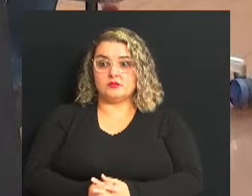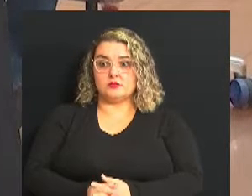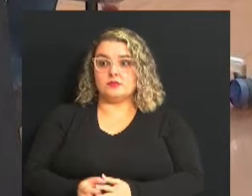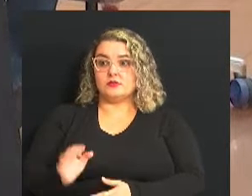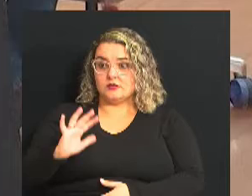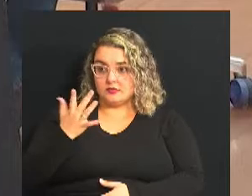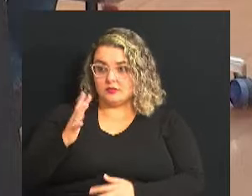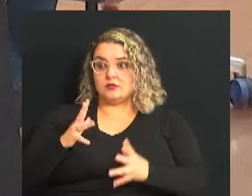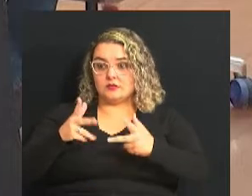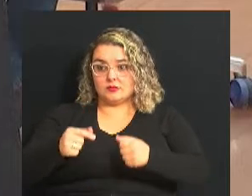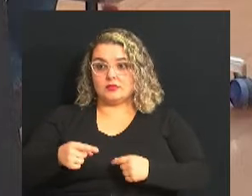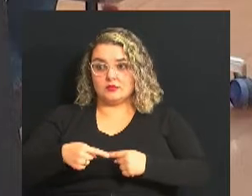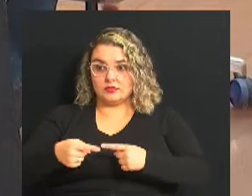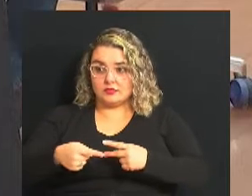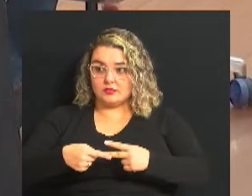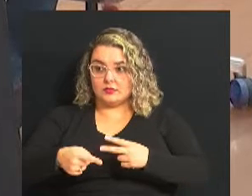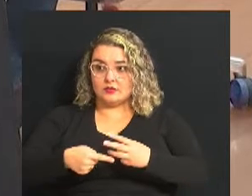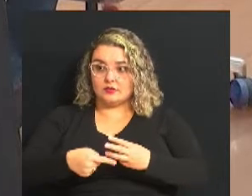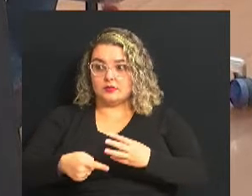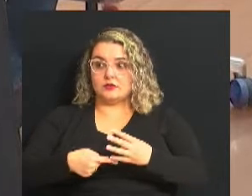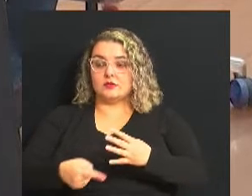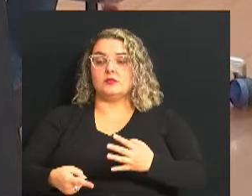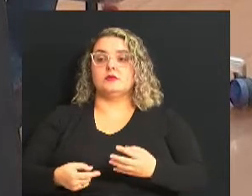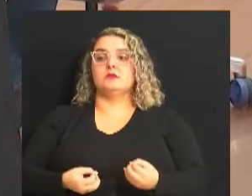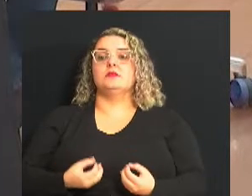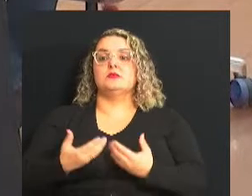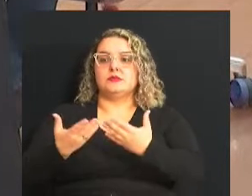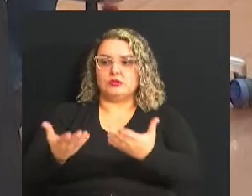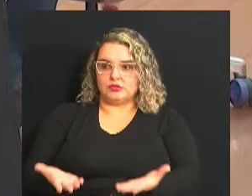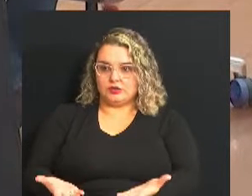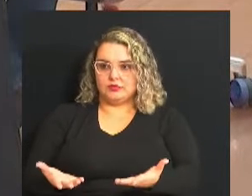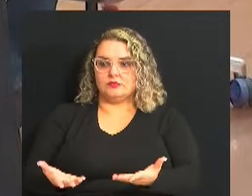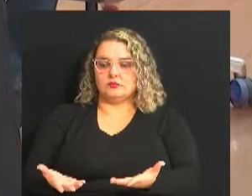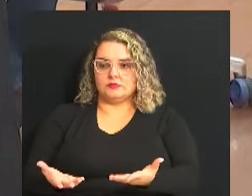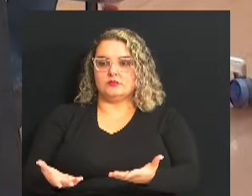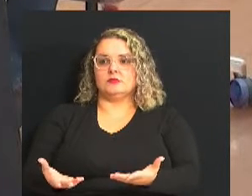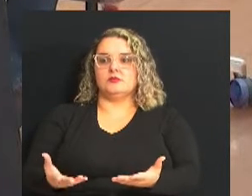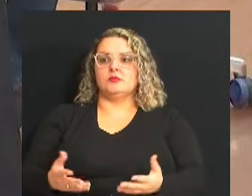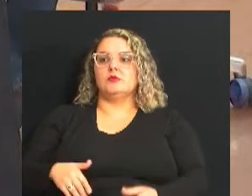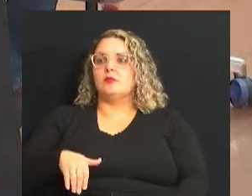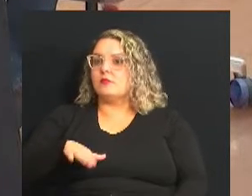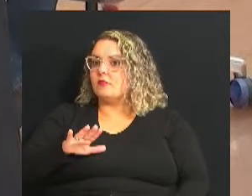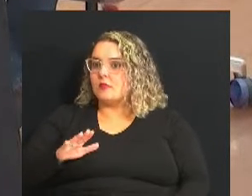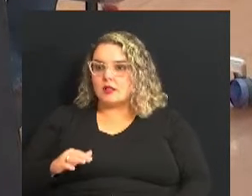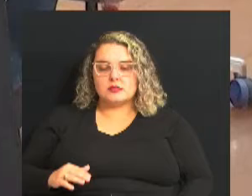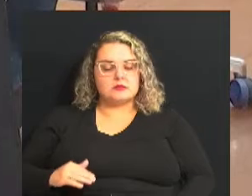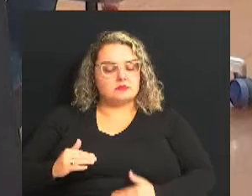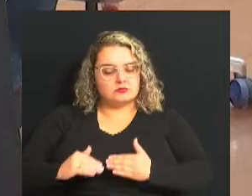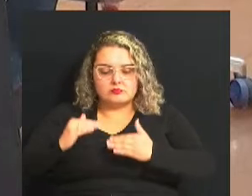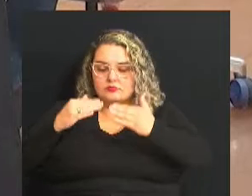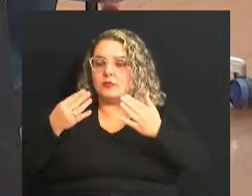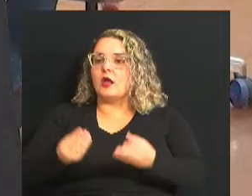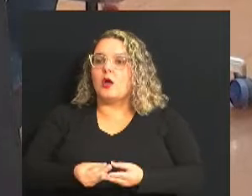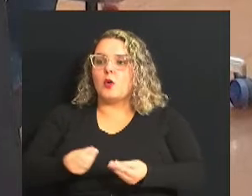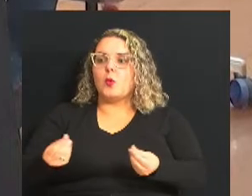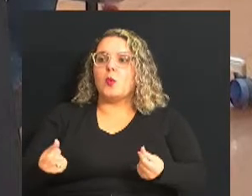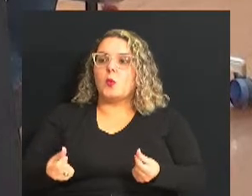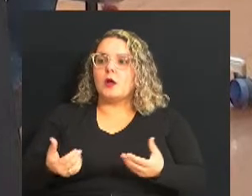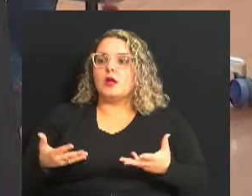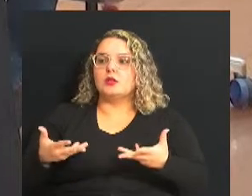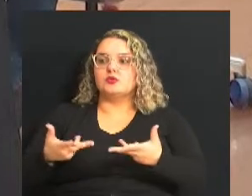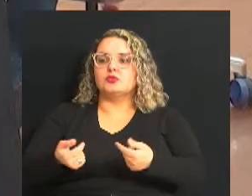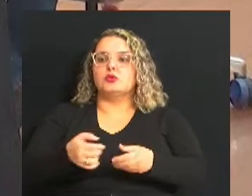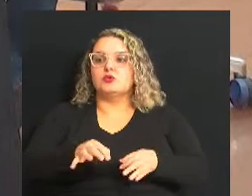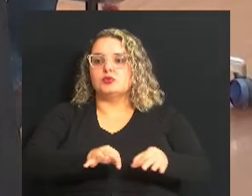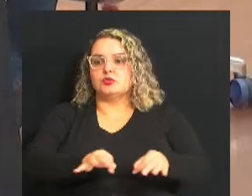semana sejam transmitidas com o máximo de desempenho e qualidade. Todos os programas,